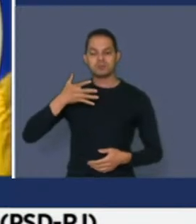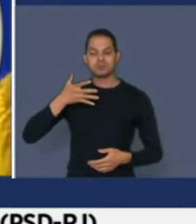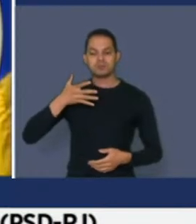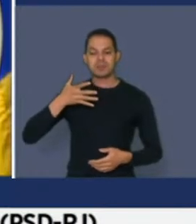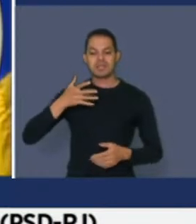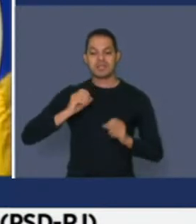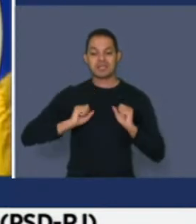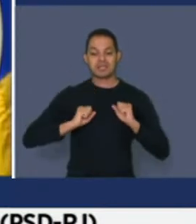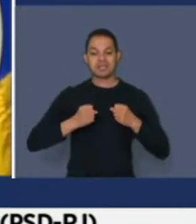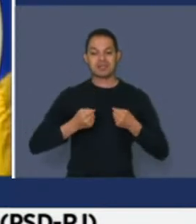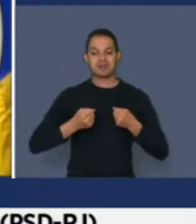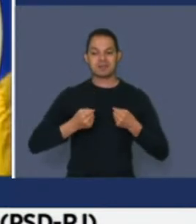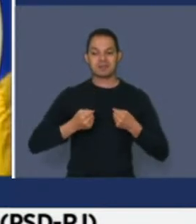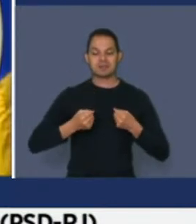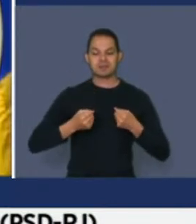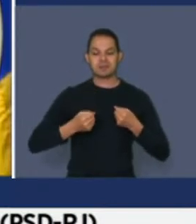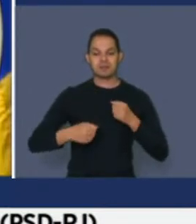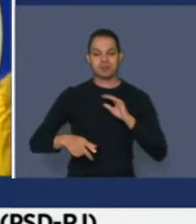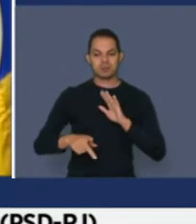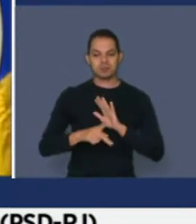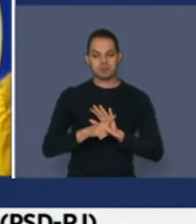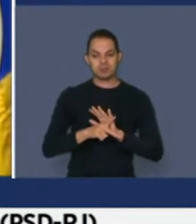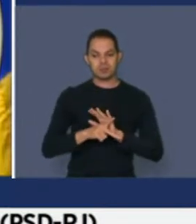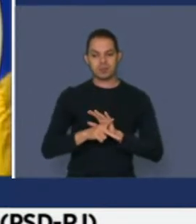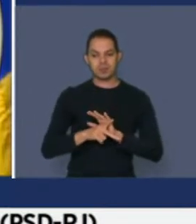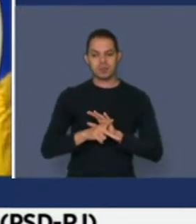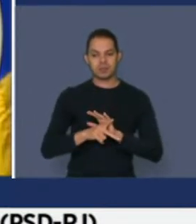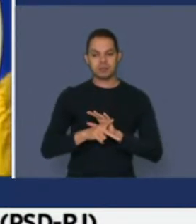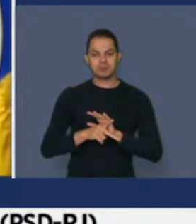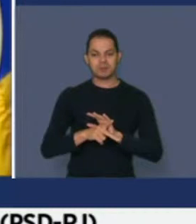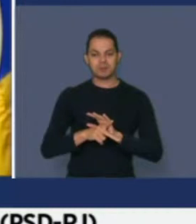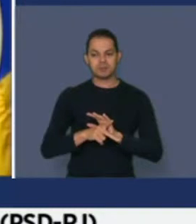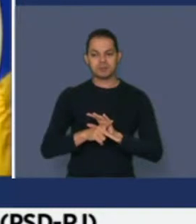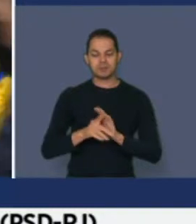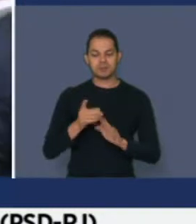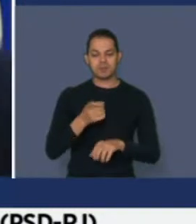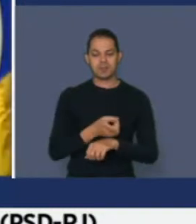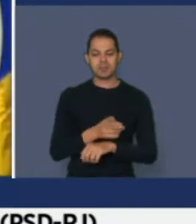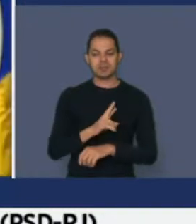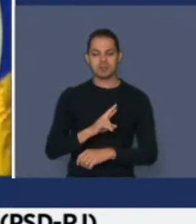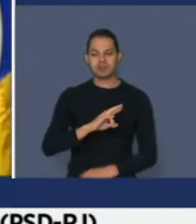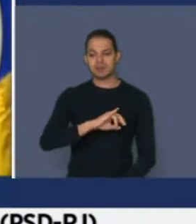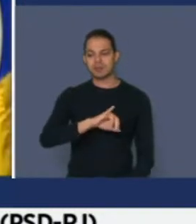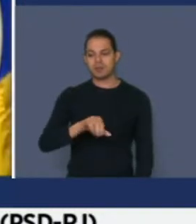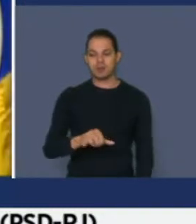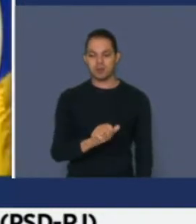defesa propriamente dita da doutora Janira,